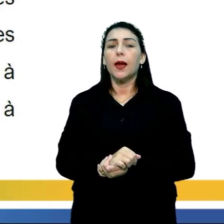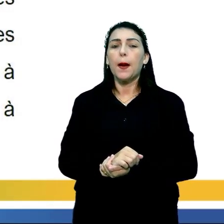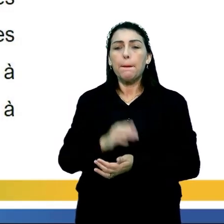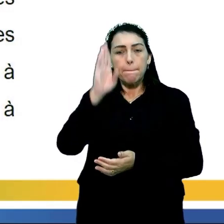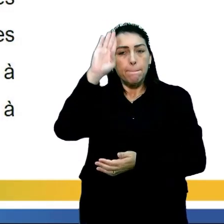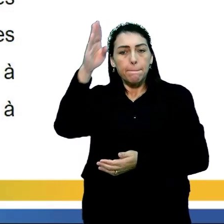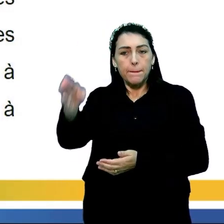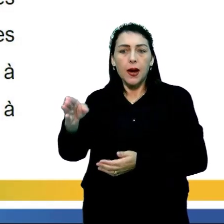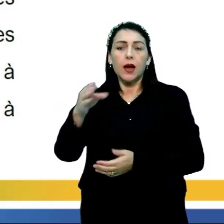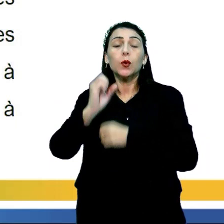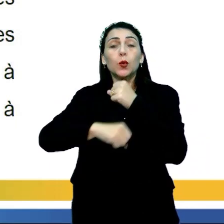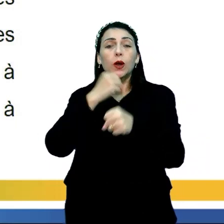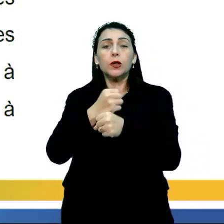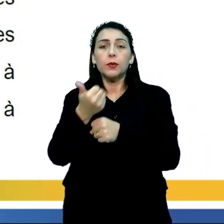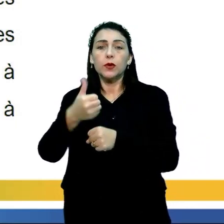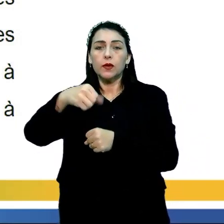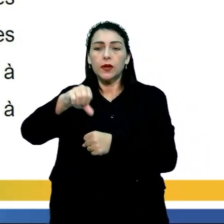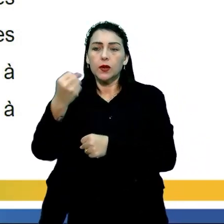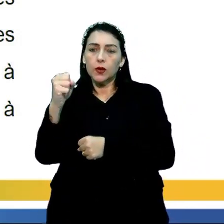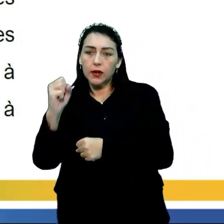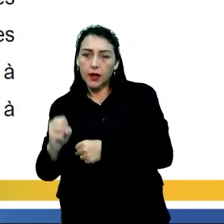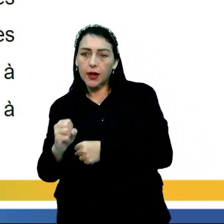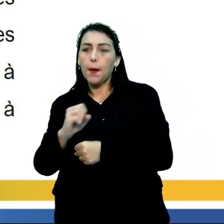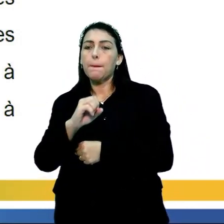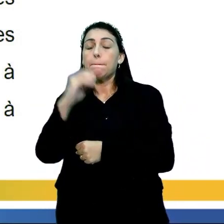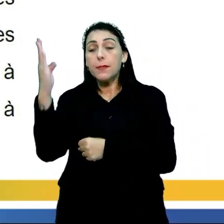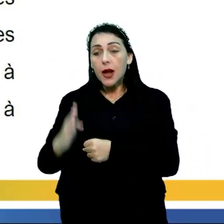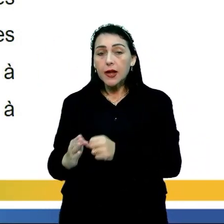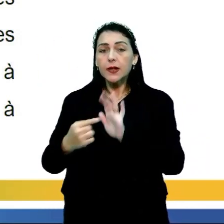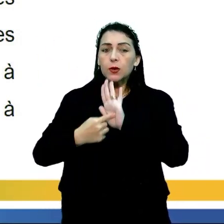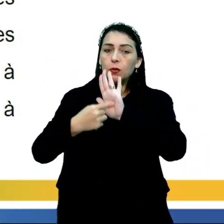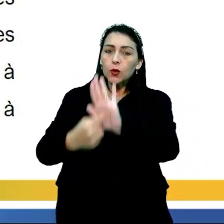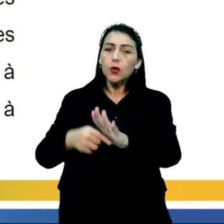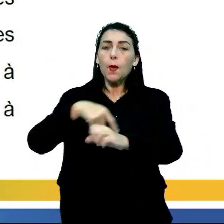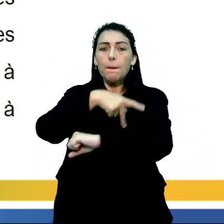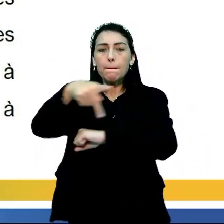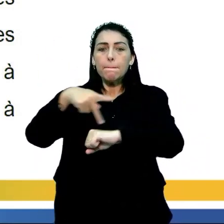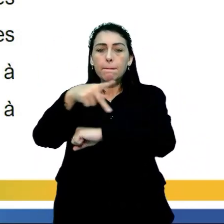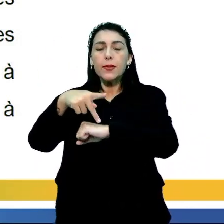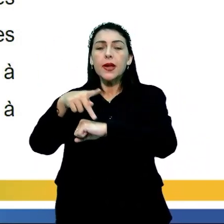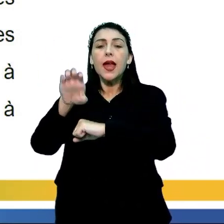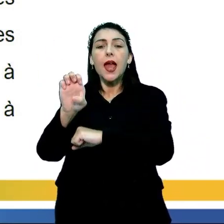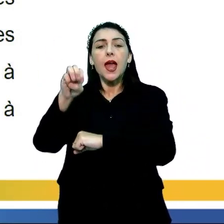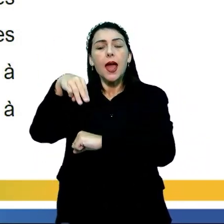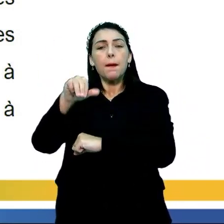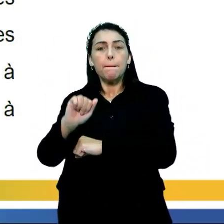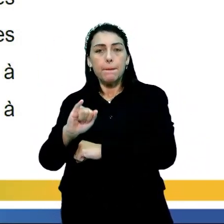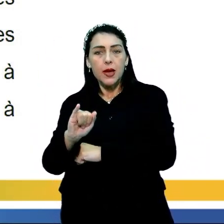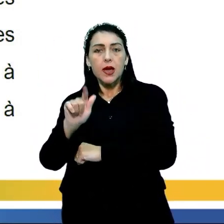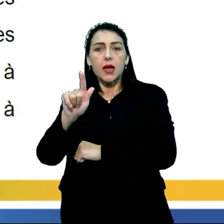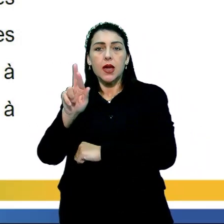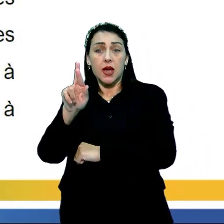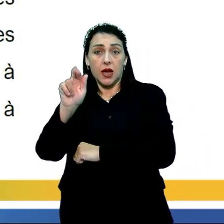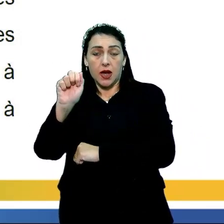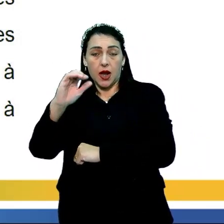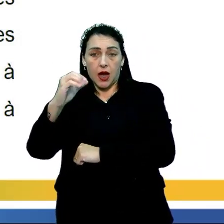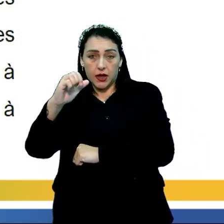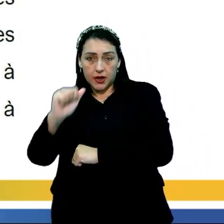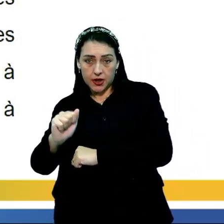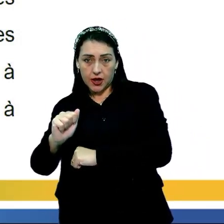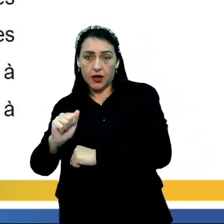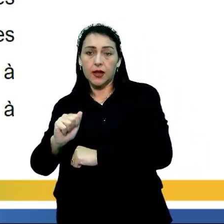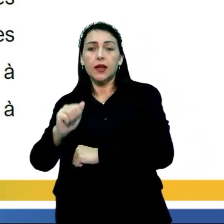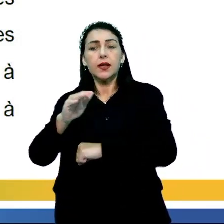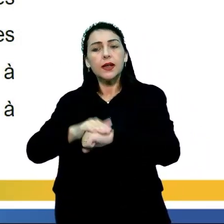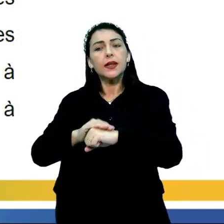Durante principalmente a década de 1980, o Brasil mostrou-se um país de emigração. Na